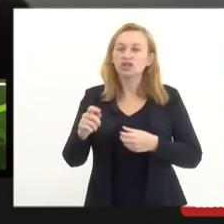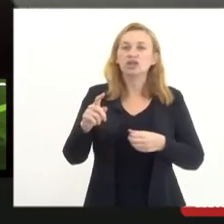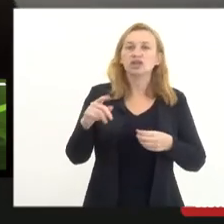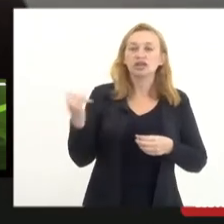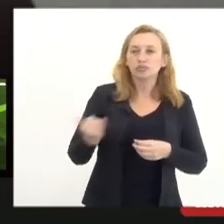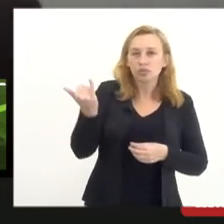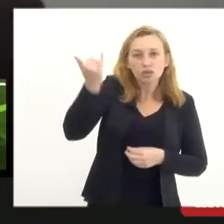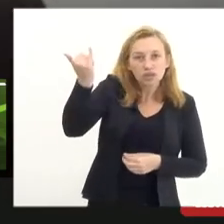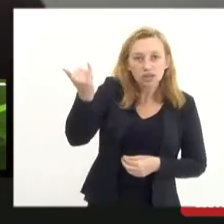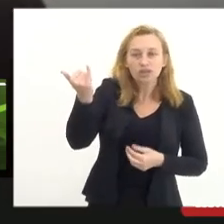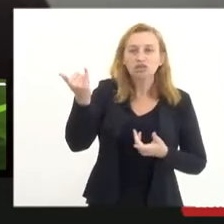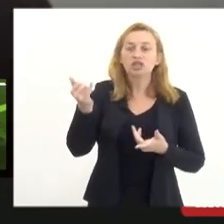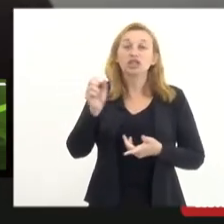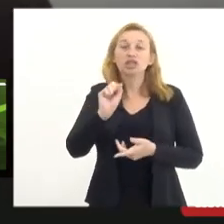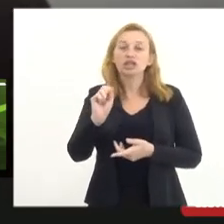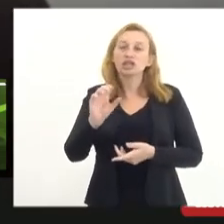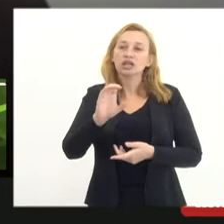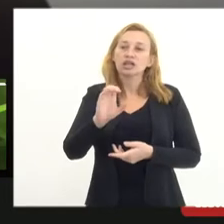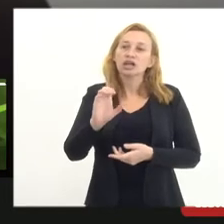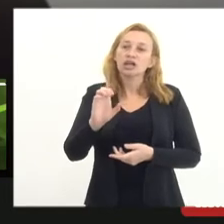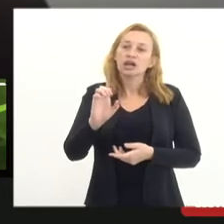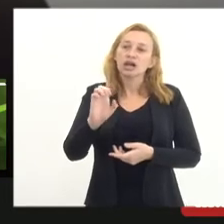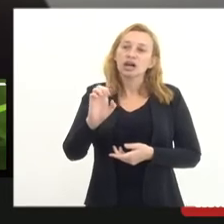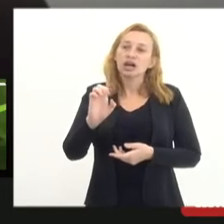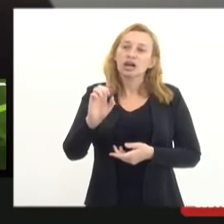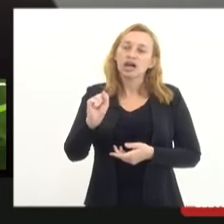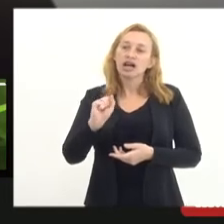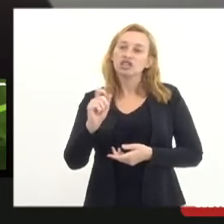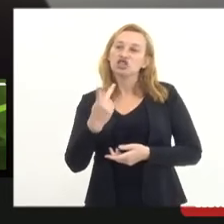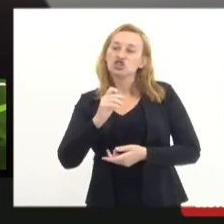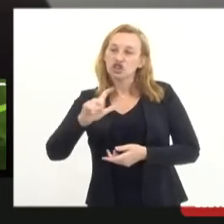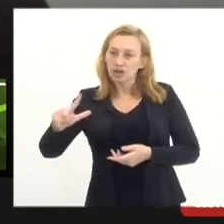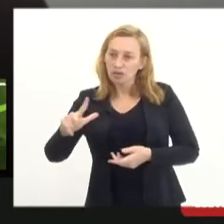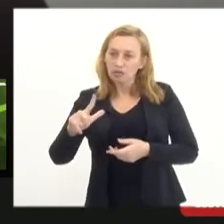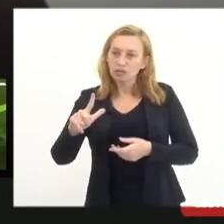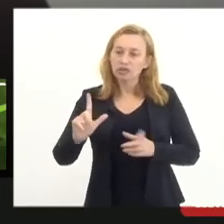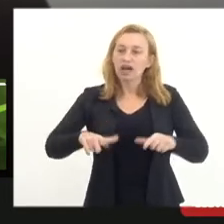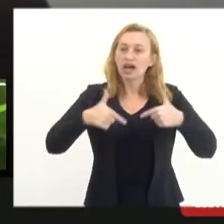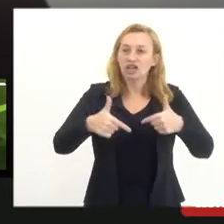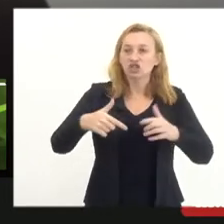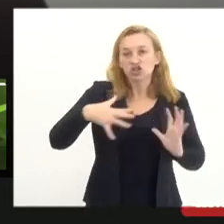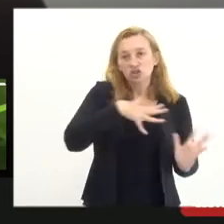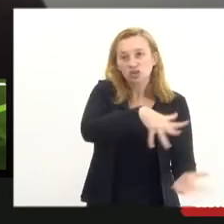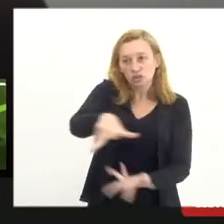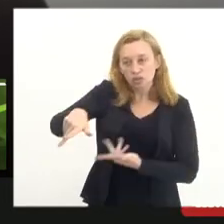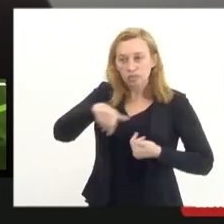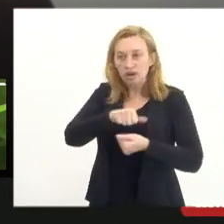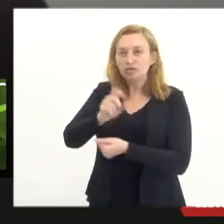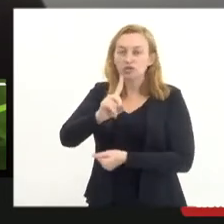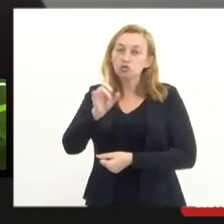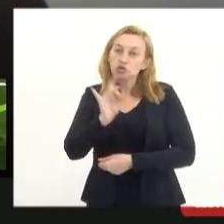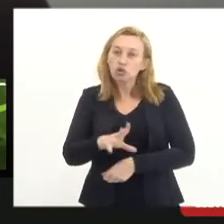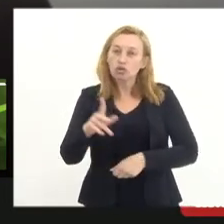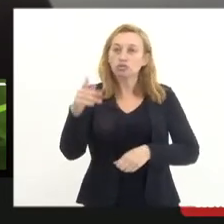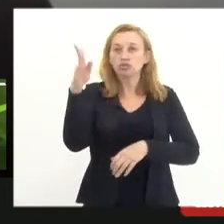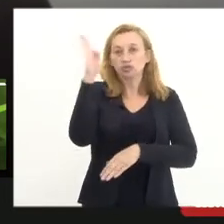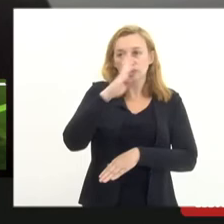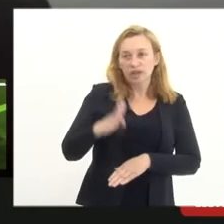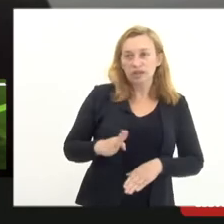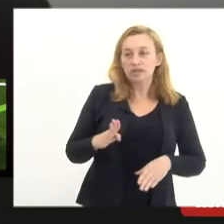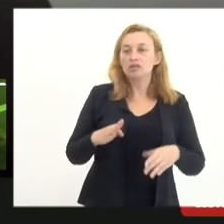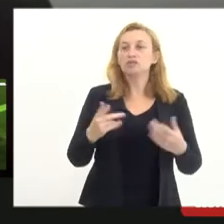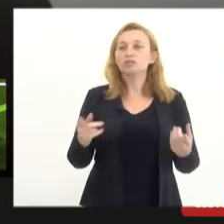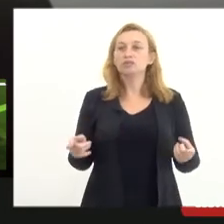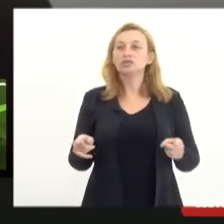importante. A Shell atua de forma global, ativos não só no Brasil, e a